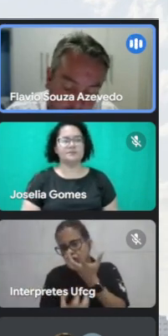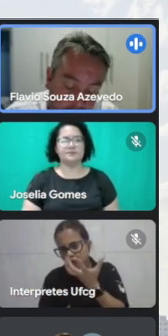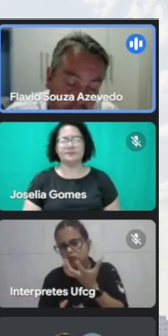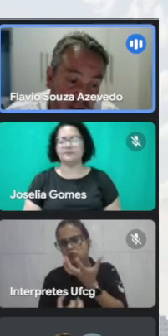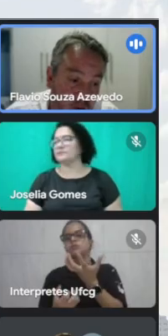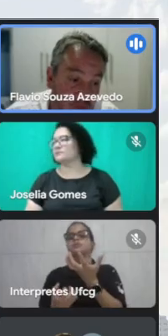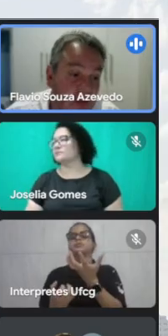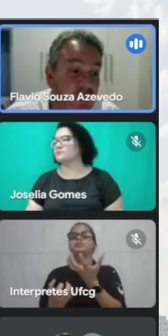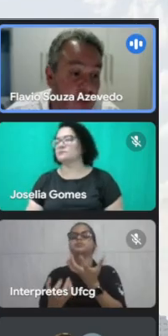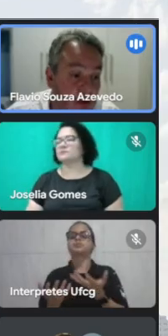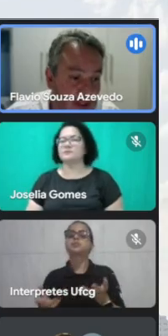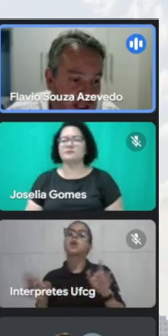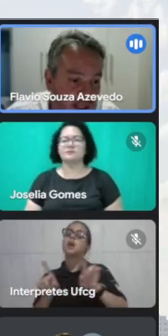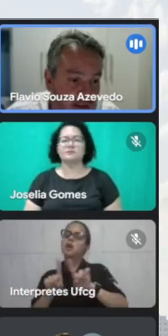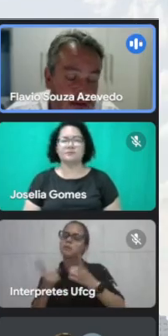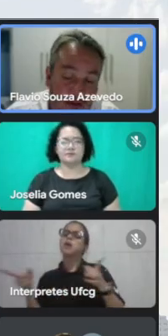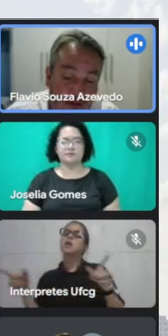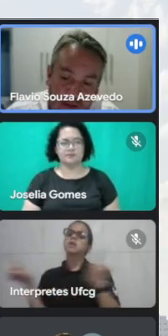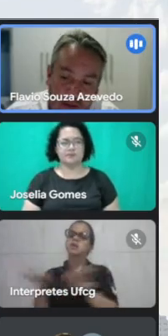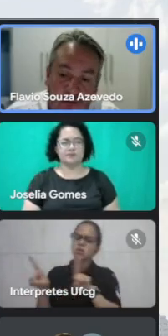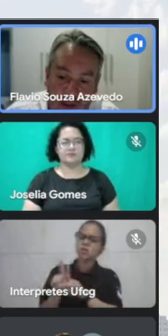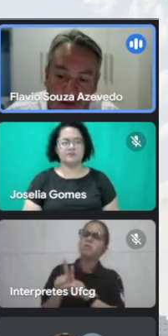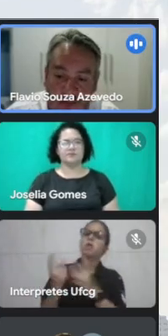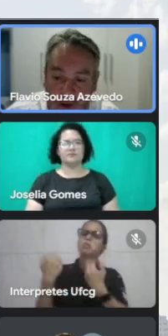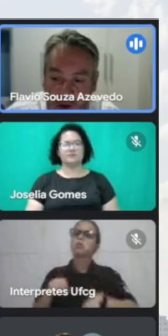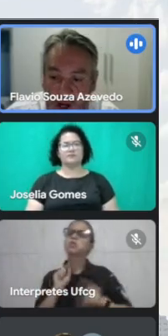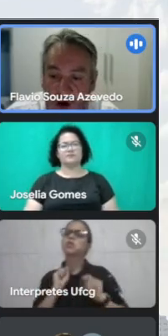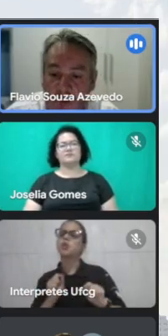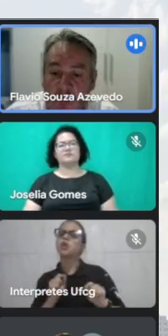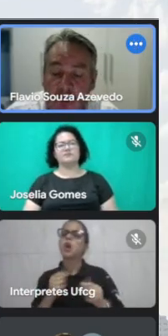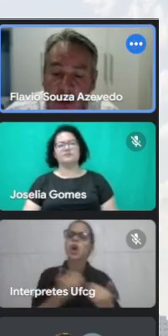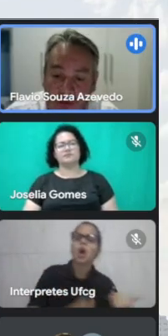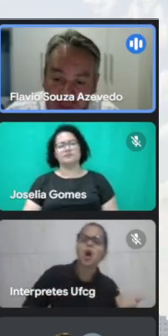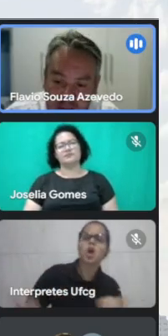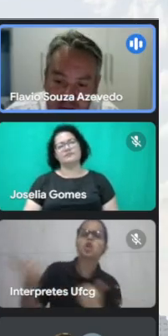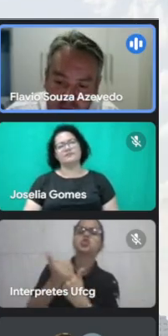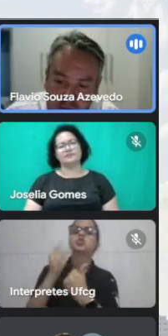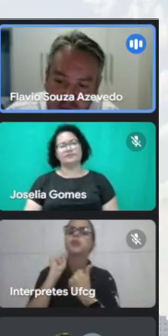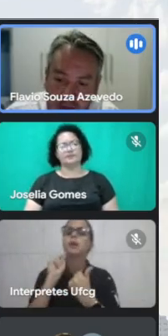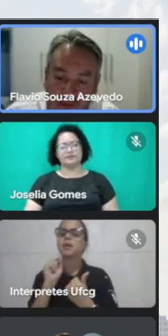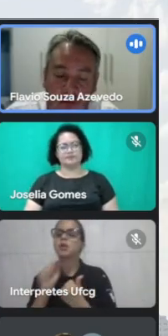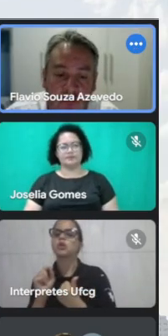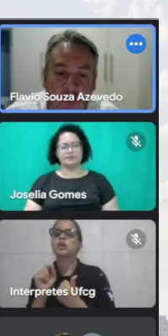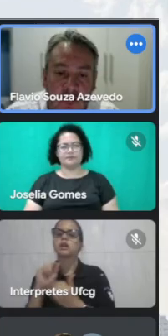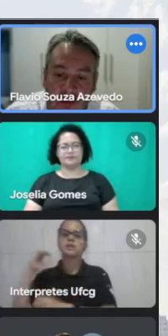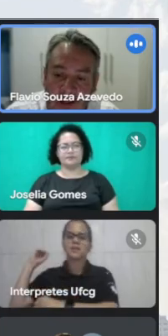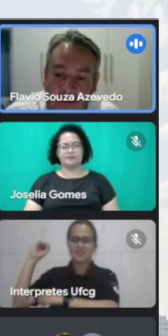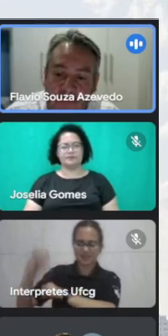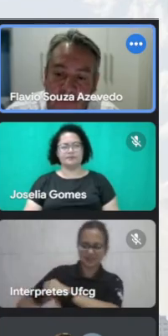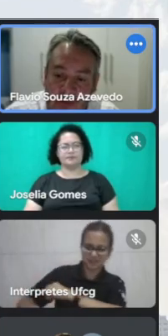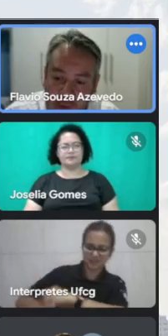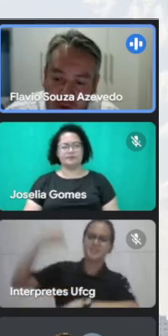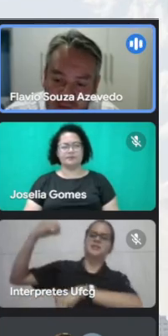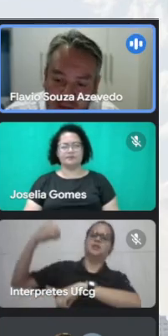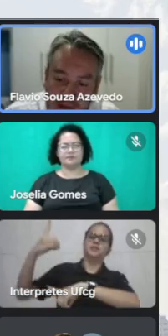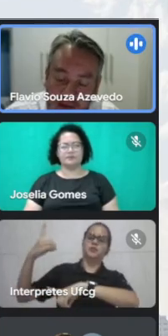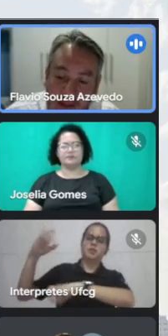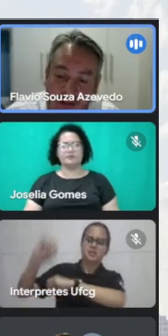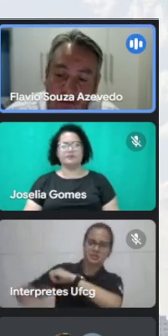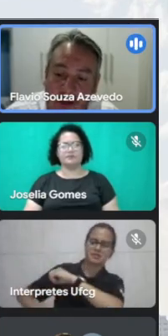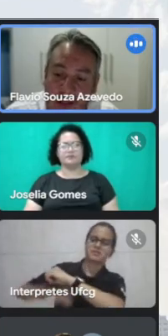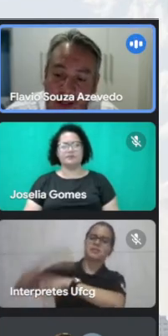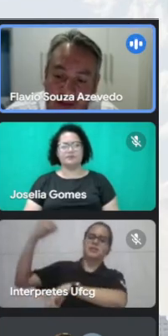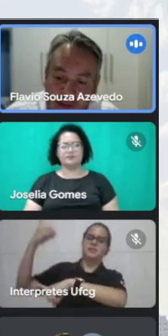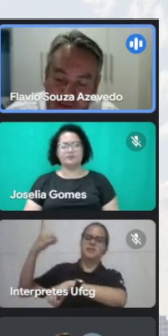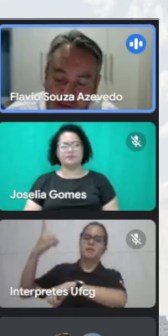da própria planta, como de forma indireta, servindo, né, de local para o desenvolvimento, né, e proliferação